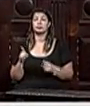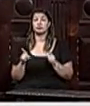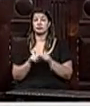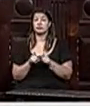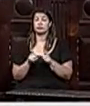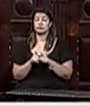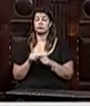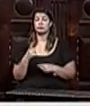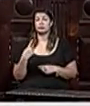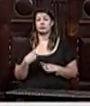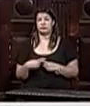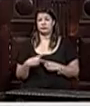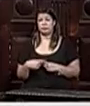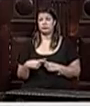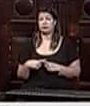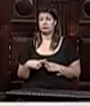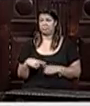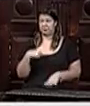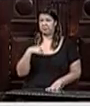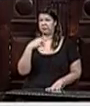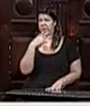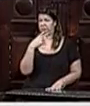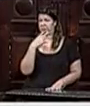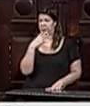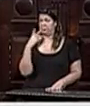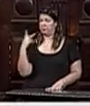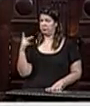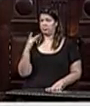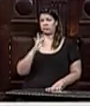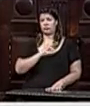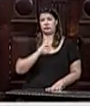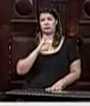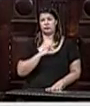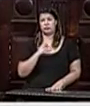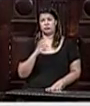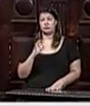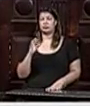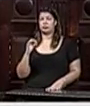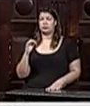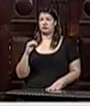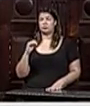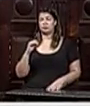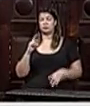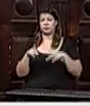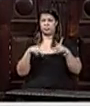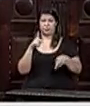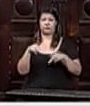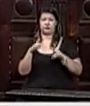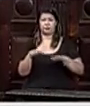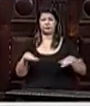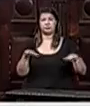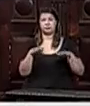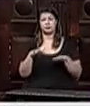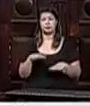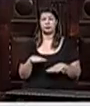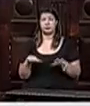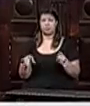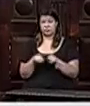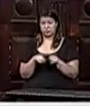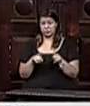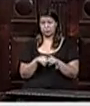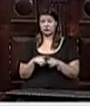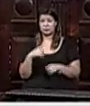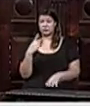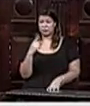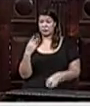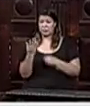também porque compreendo que a superação da crise passa pelo empoderamento popular, passa pelo primado